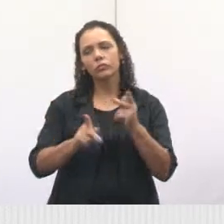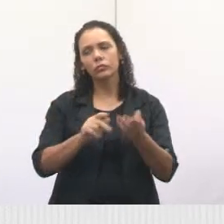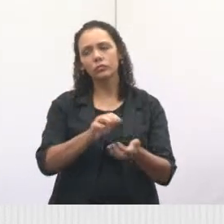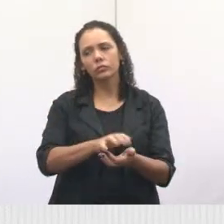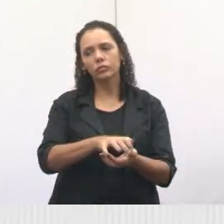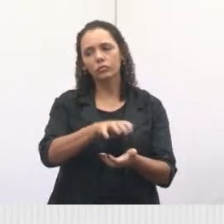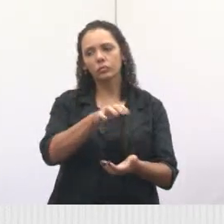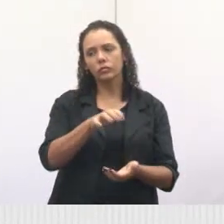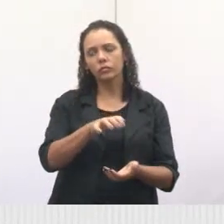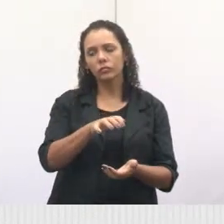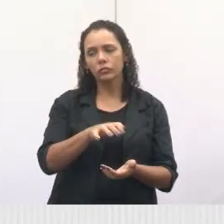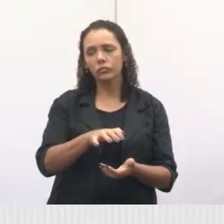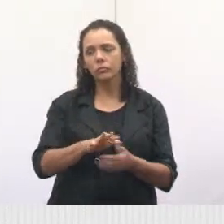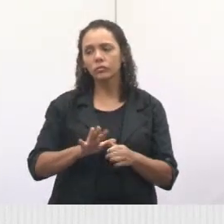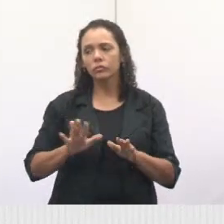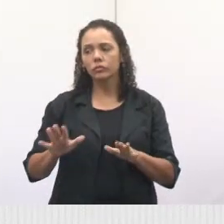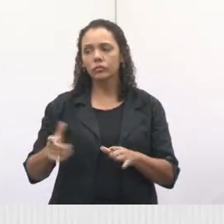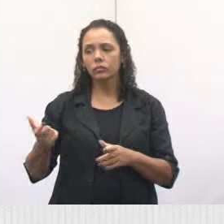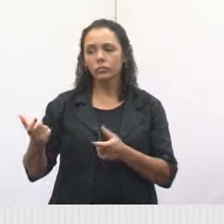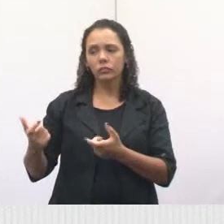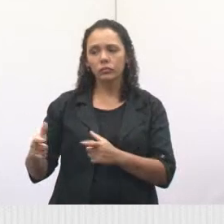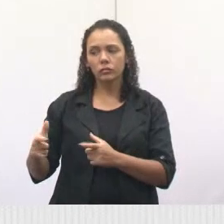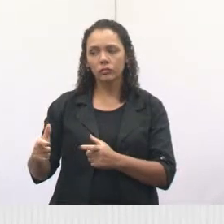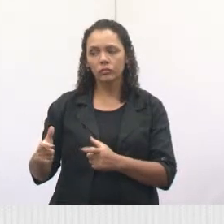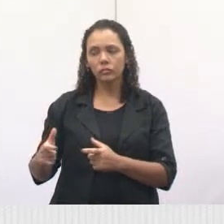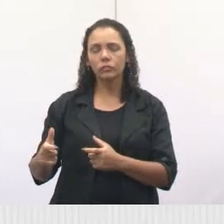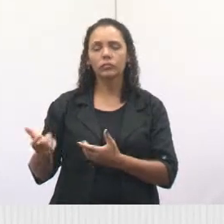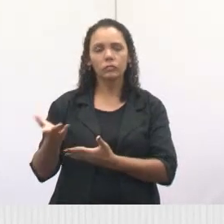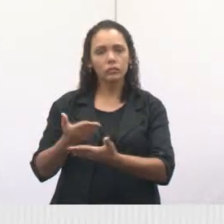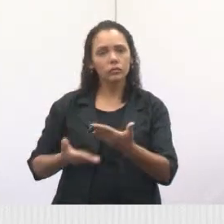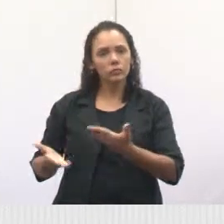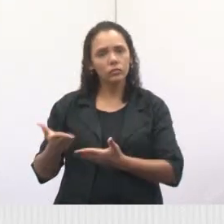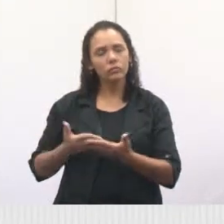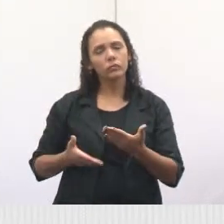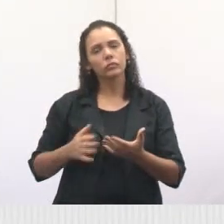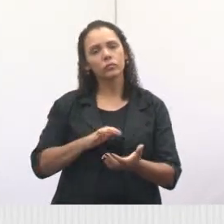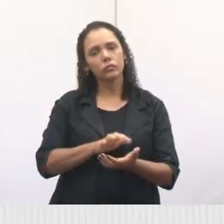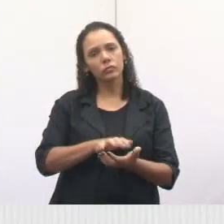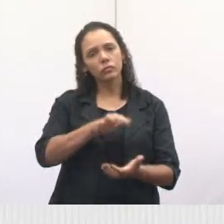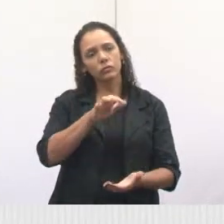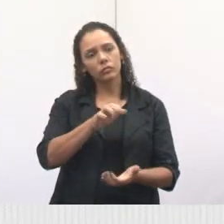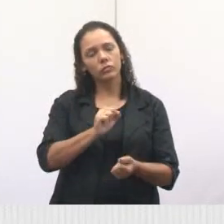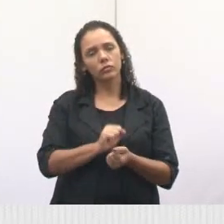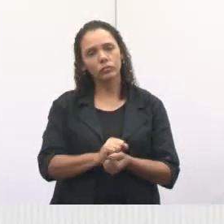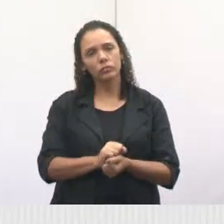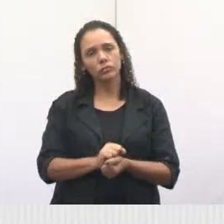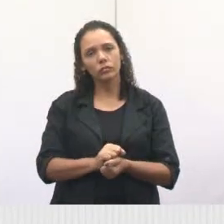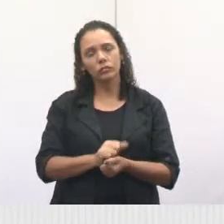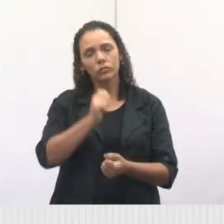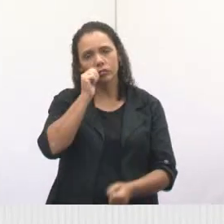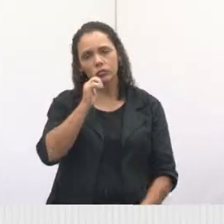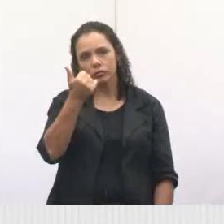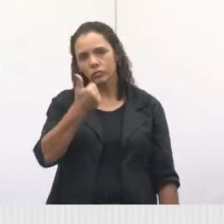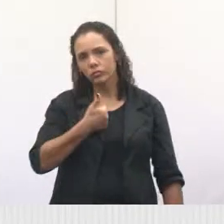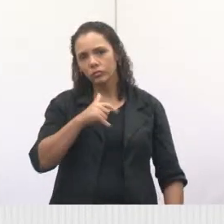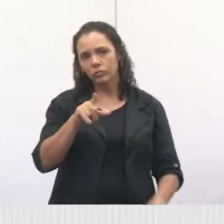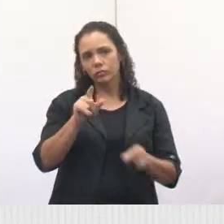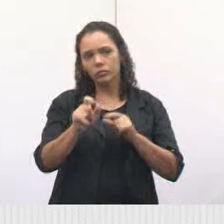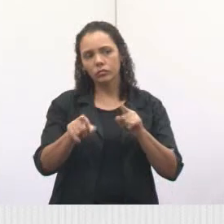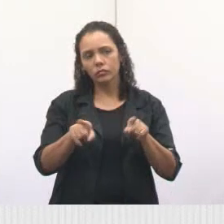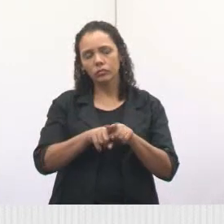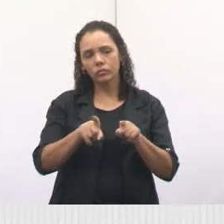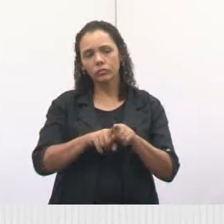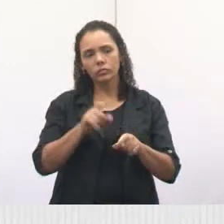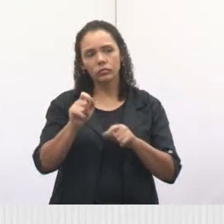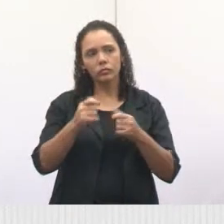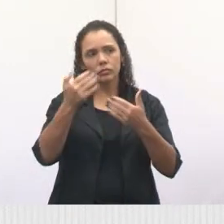na nossa cidade. Então, ali é um centro de convivência entre os idosos. Ela diz ainda, ó, que